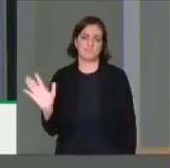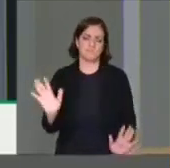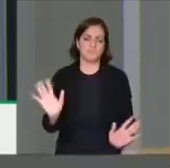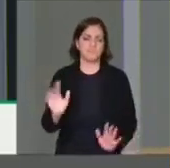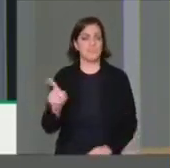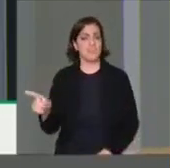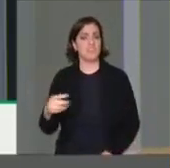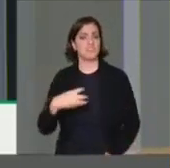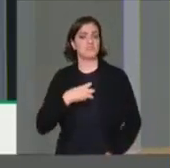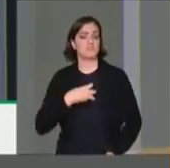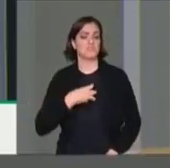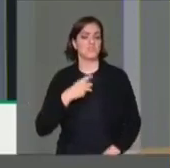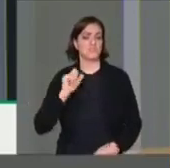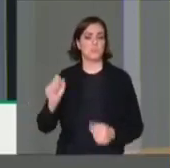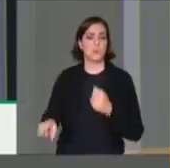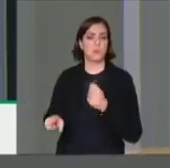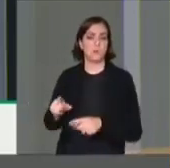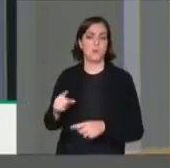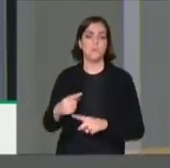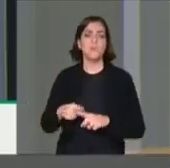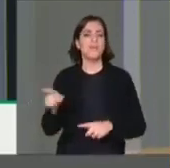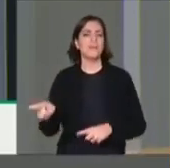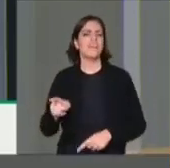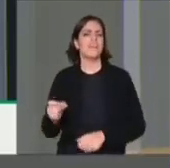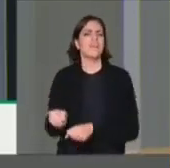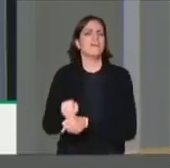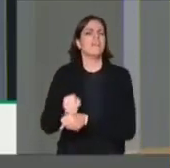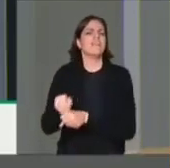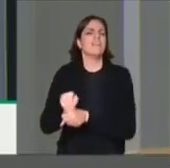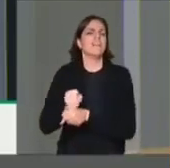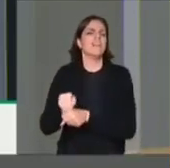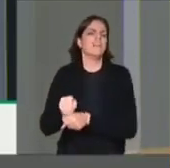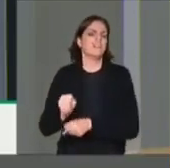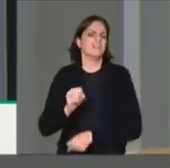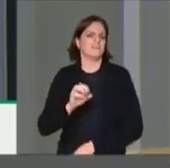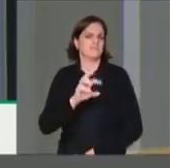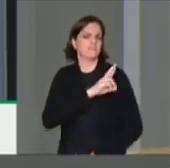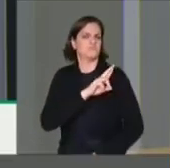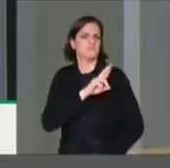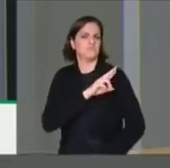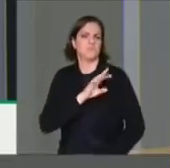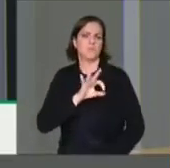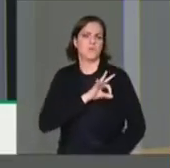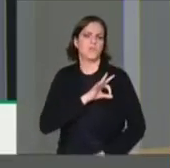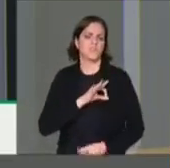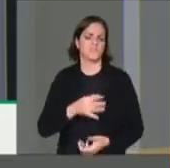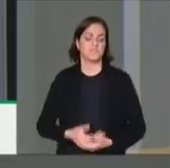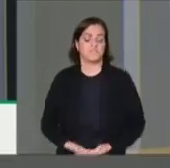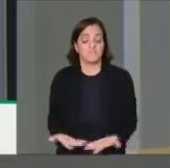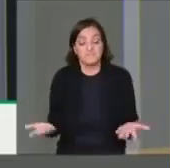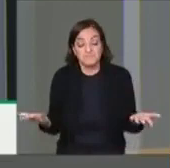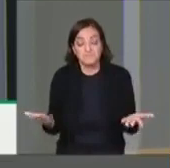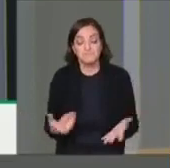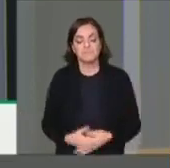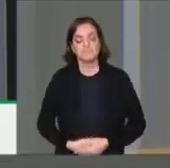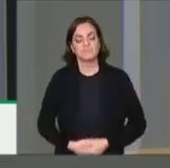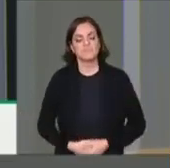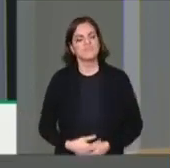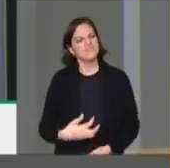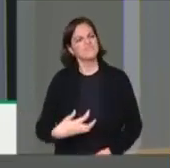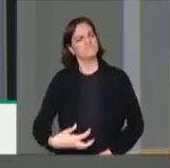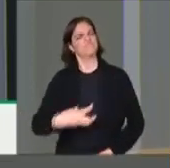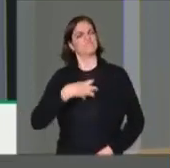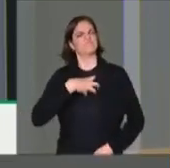sua honra, uma vez que comandou por muitos anos as forças policiais do seu estado. Presidente, eu também tive esse